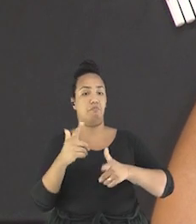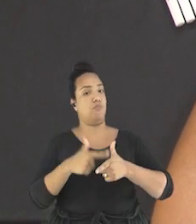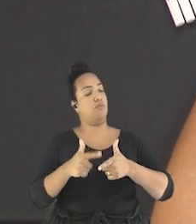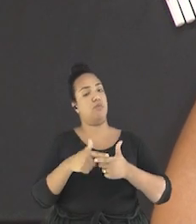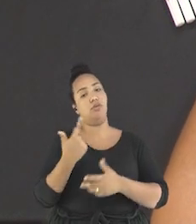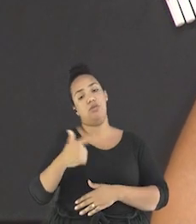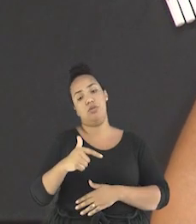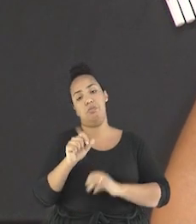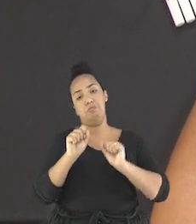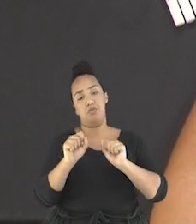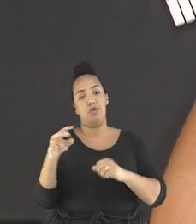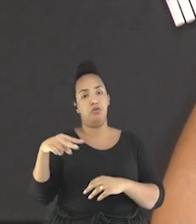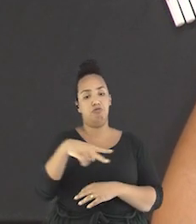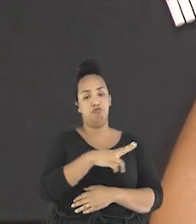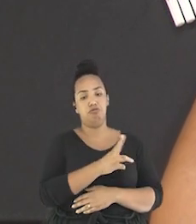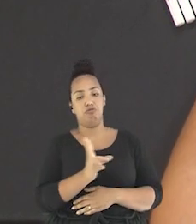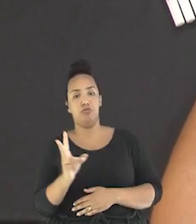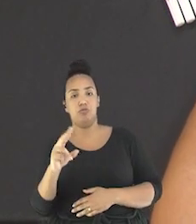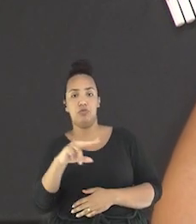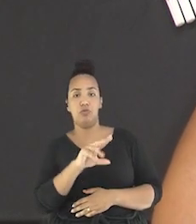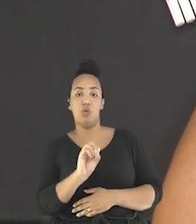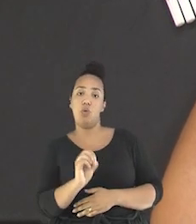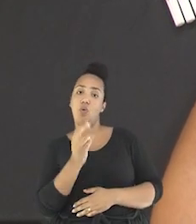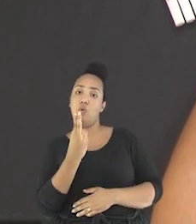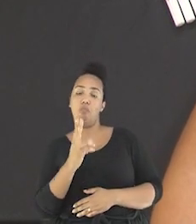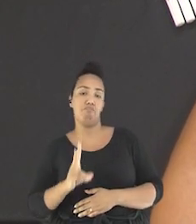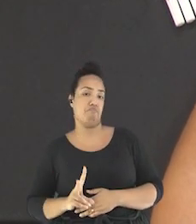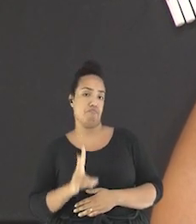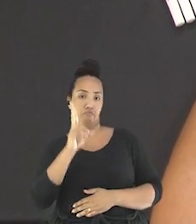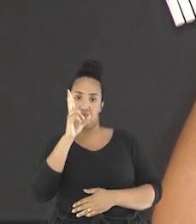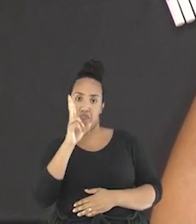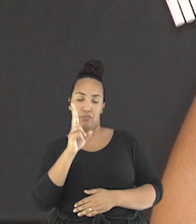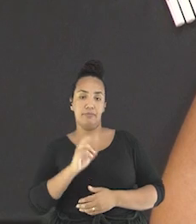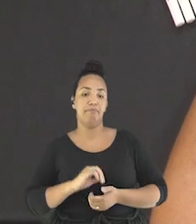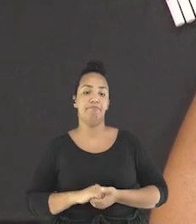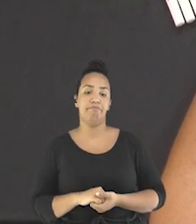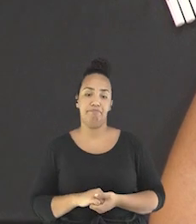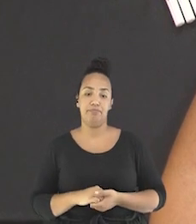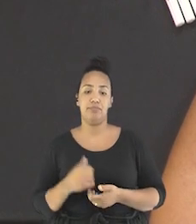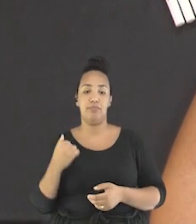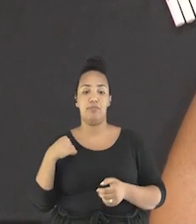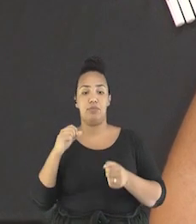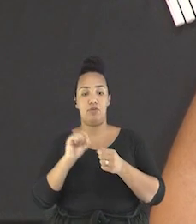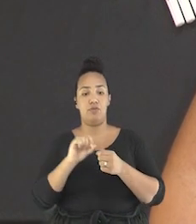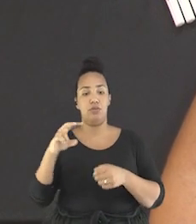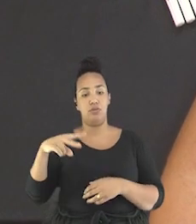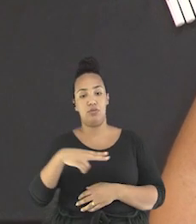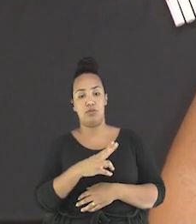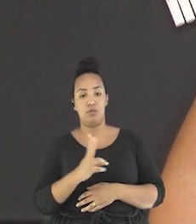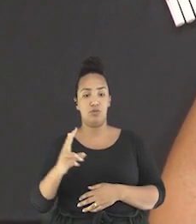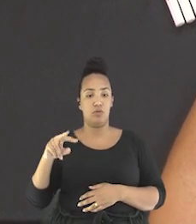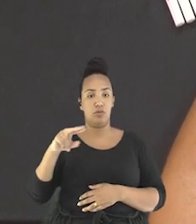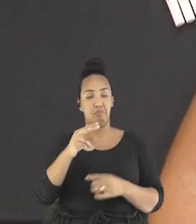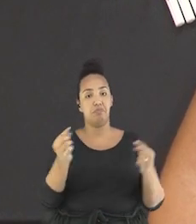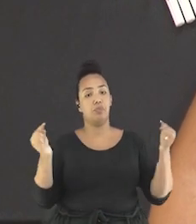3 recortes, mas não tem problema. Você pode fazer zigue-zague ou mesmo reto se você sentir dificuldade, tá? Eu fiz de ondinha